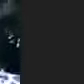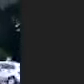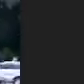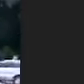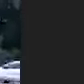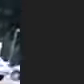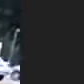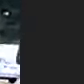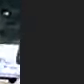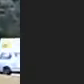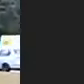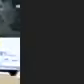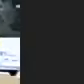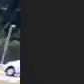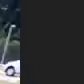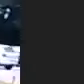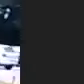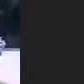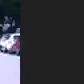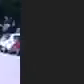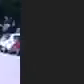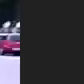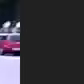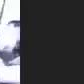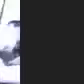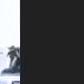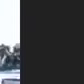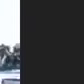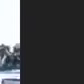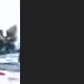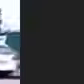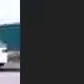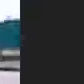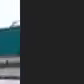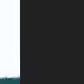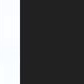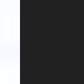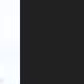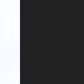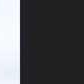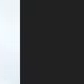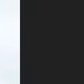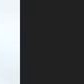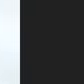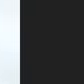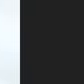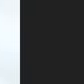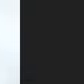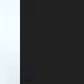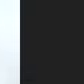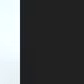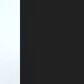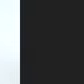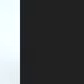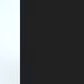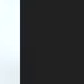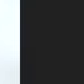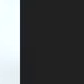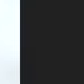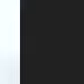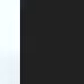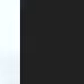carteira, tem chave de casa, tem remédio controlado que o trabalhador ficou sem, porque eles foram colocados para fora como se fossem bandidos.